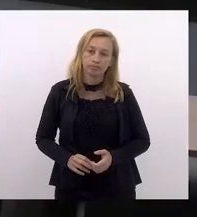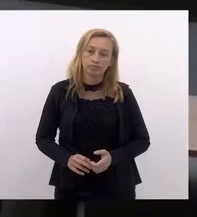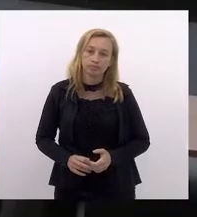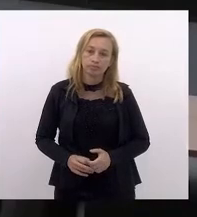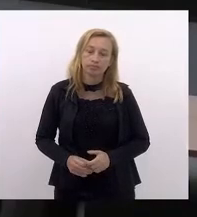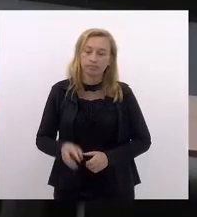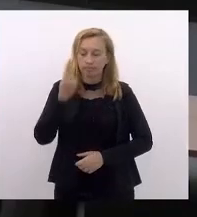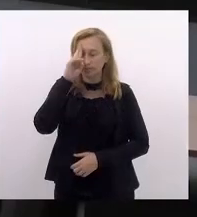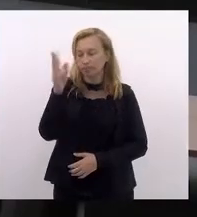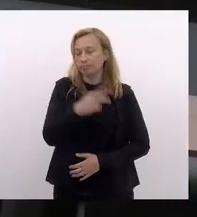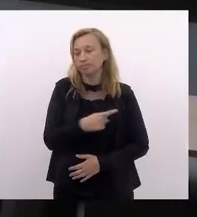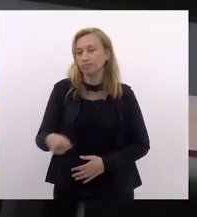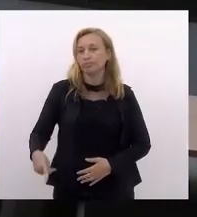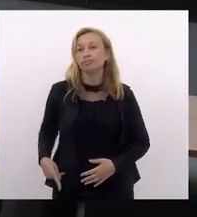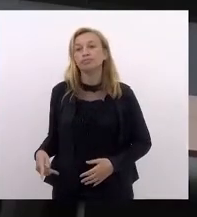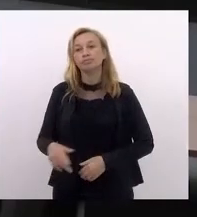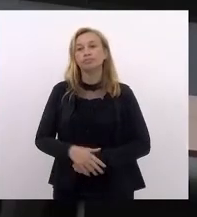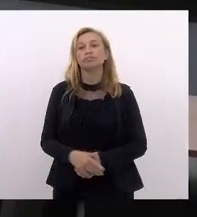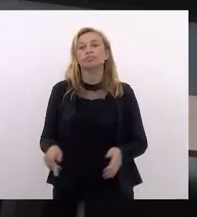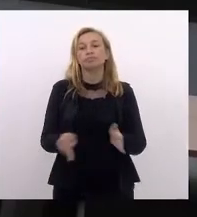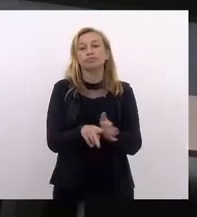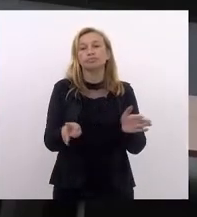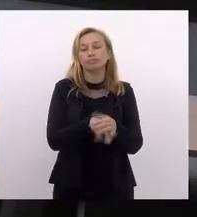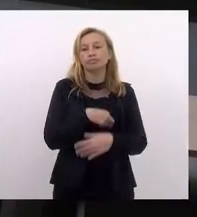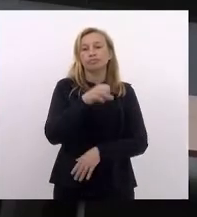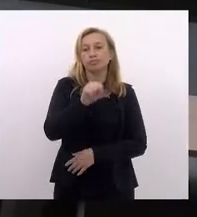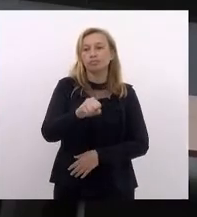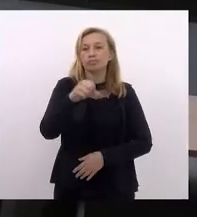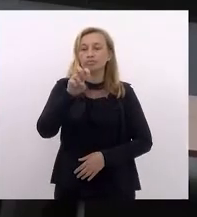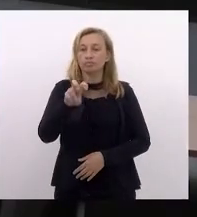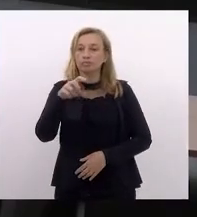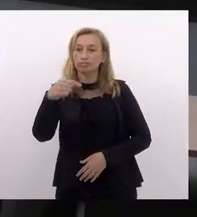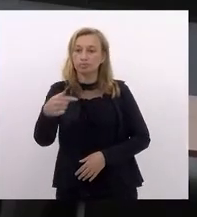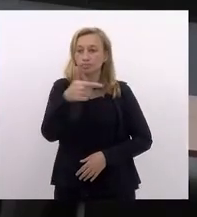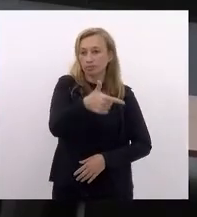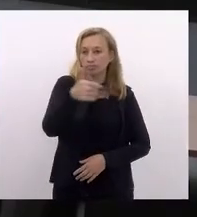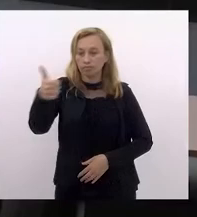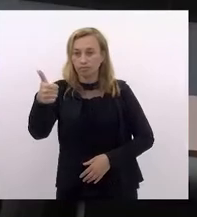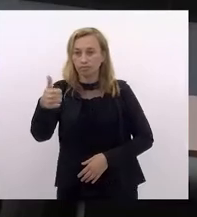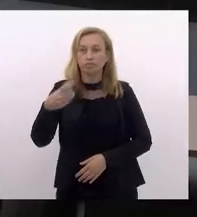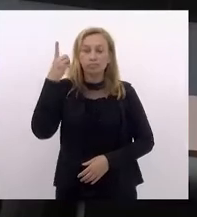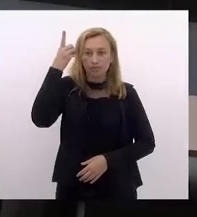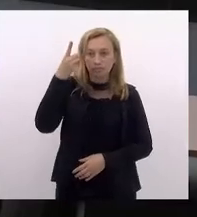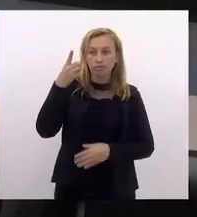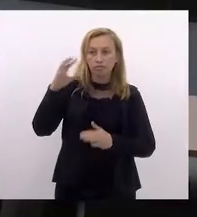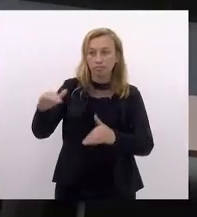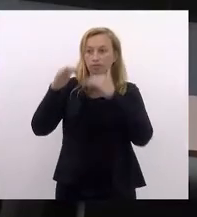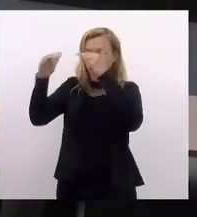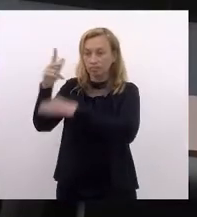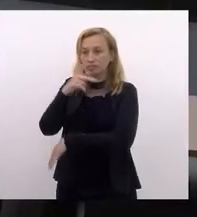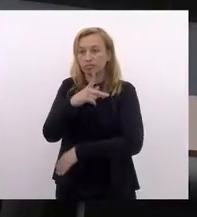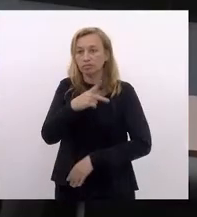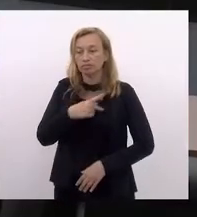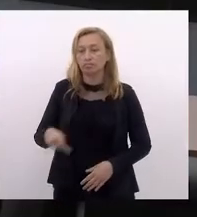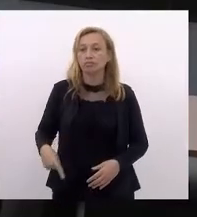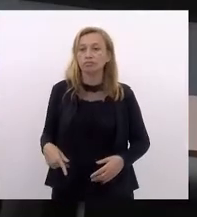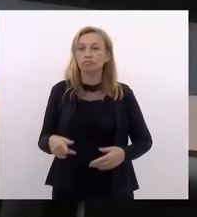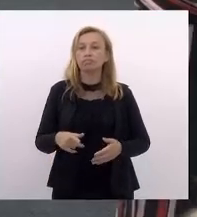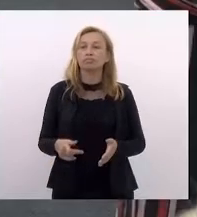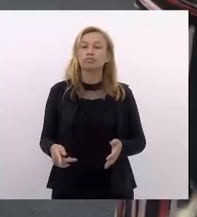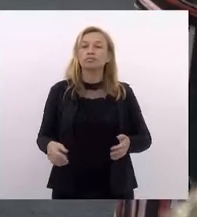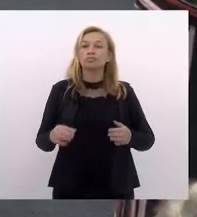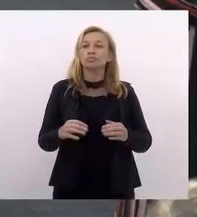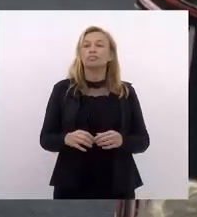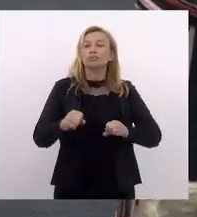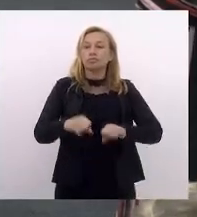seu presidente lados depois da resolução 800 at2021 de autoria de vossa excelência que institui no